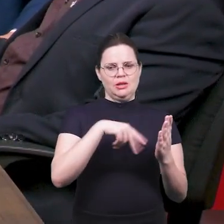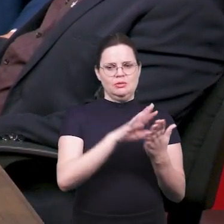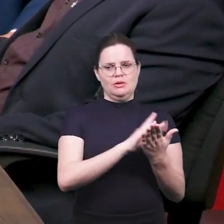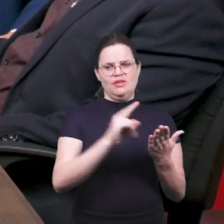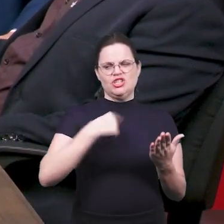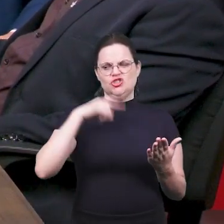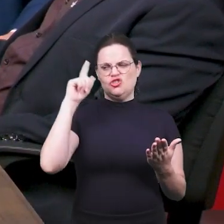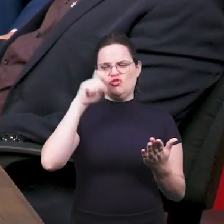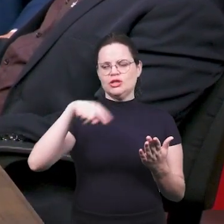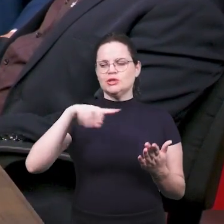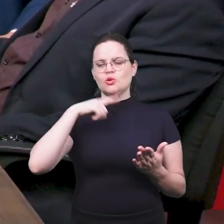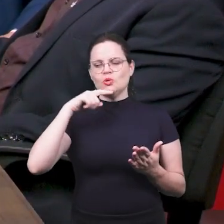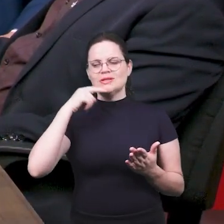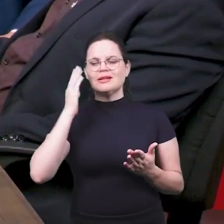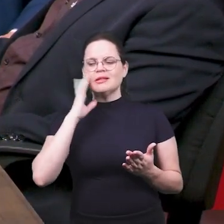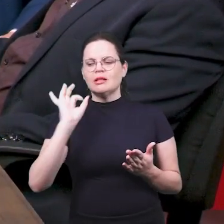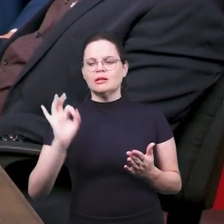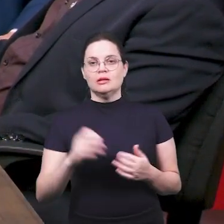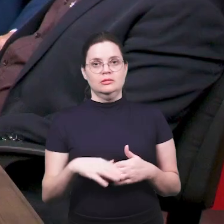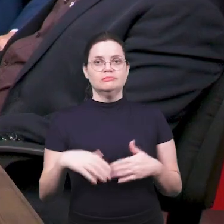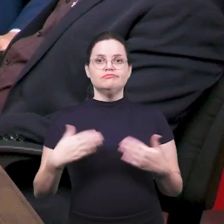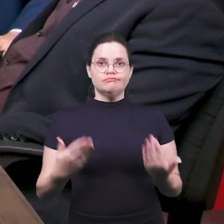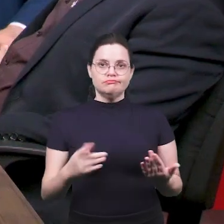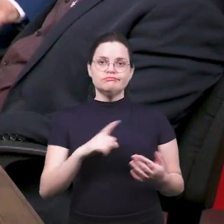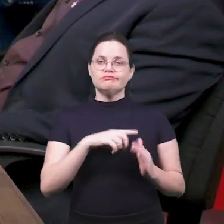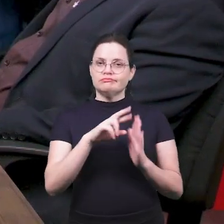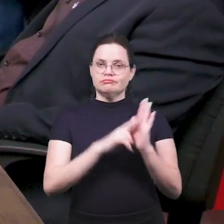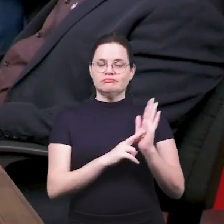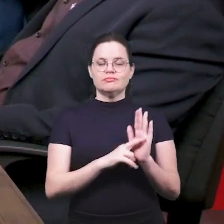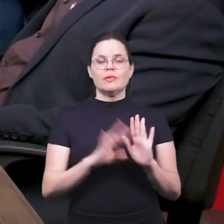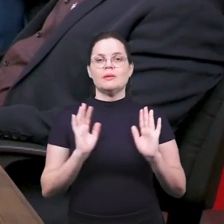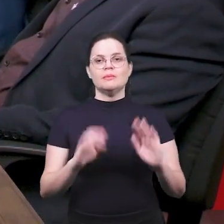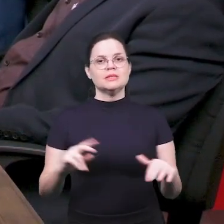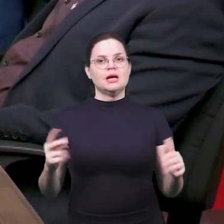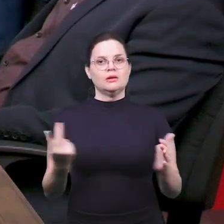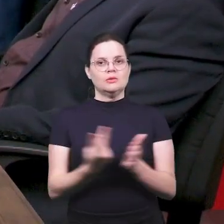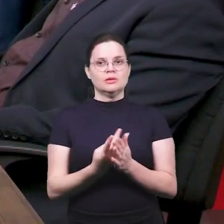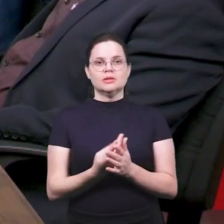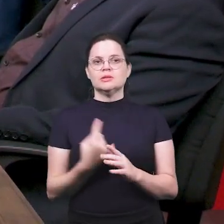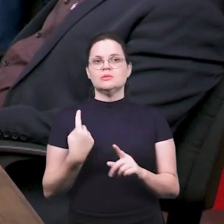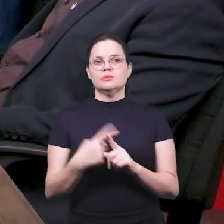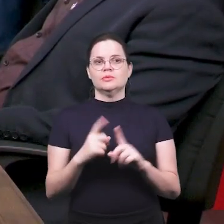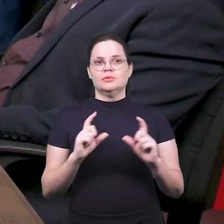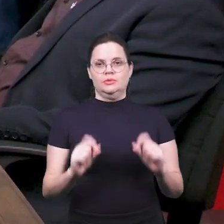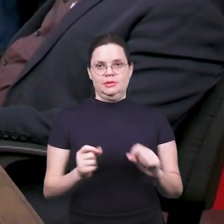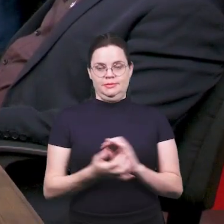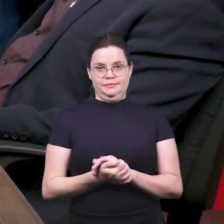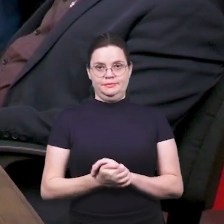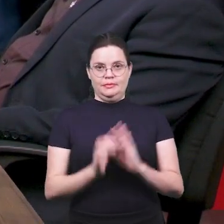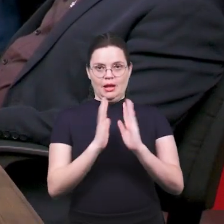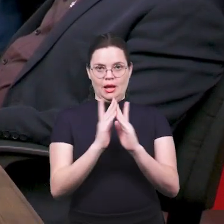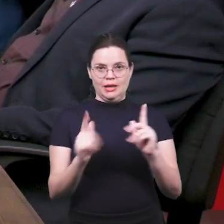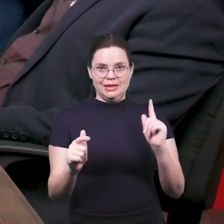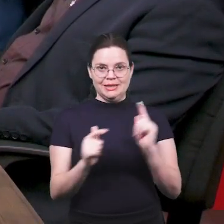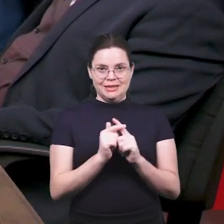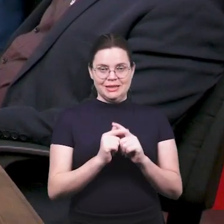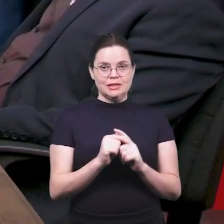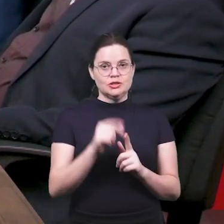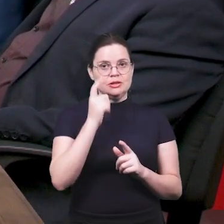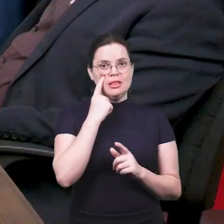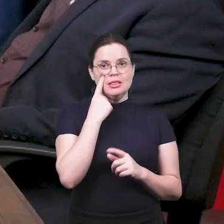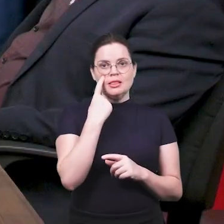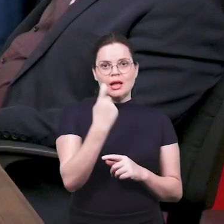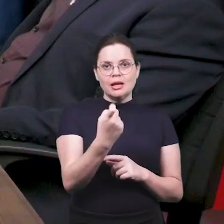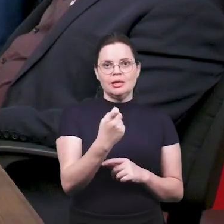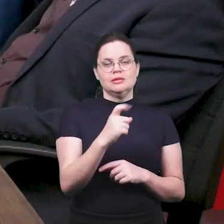isso sucedeu porque a igreja temporal, que estava interessado em